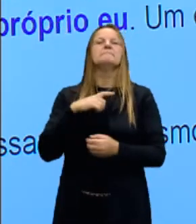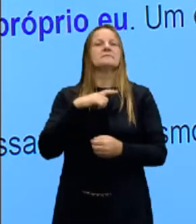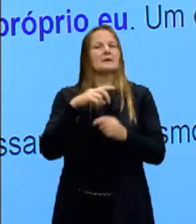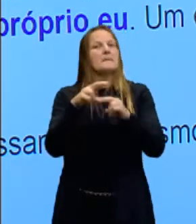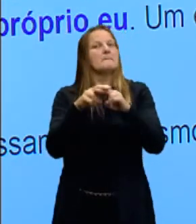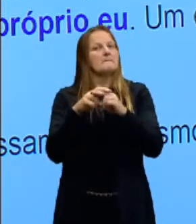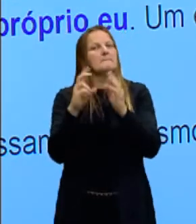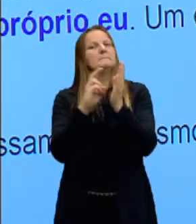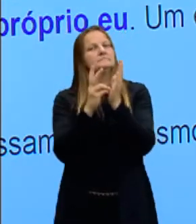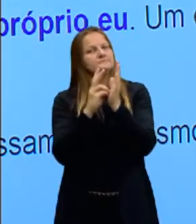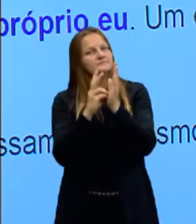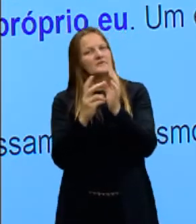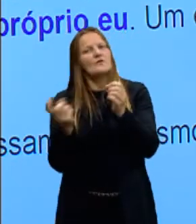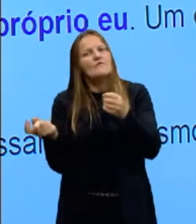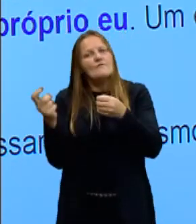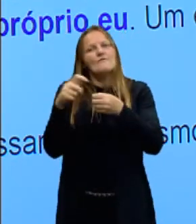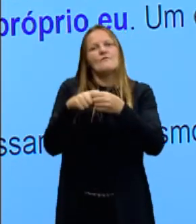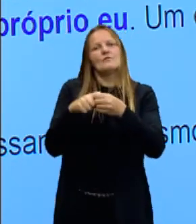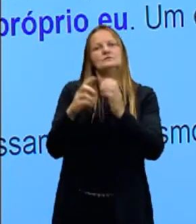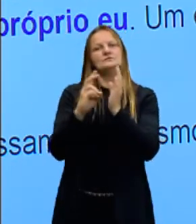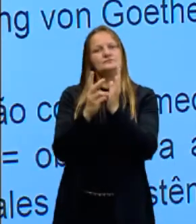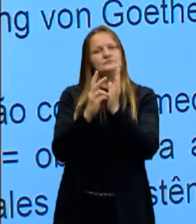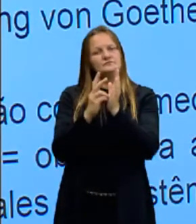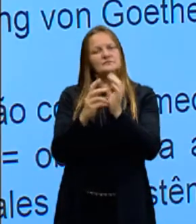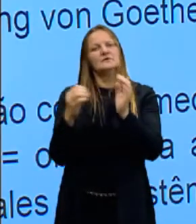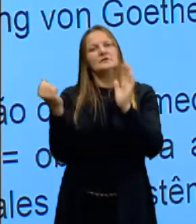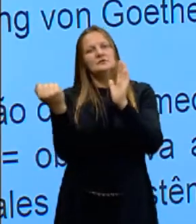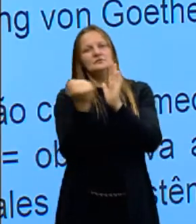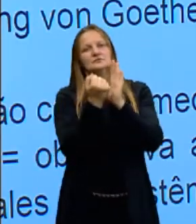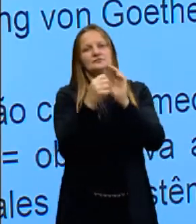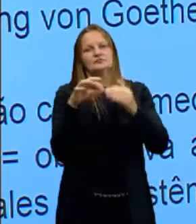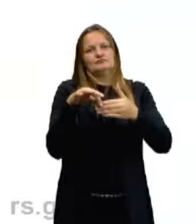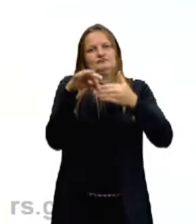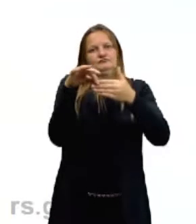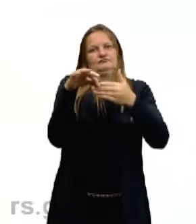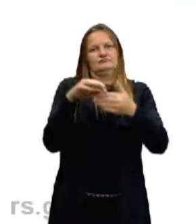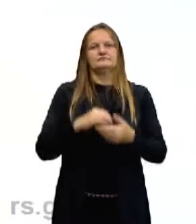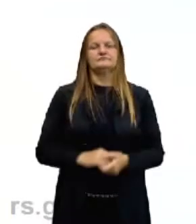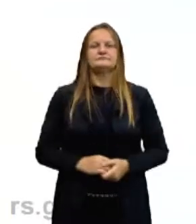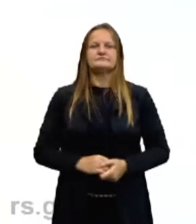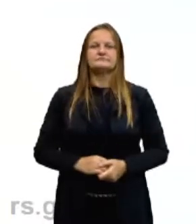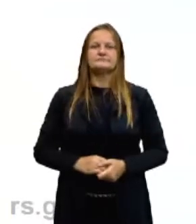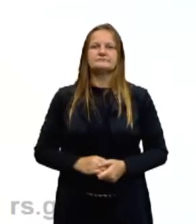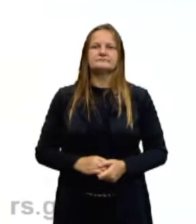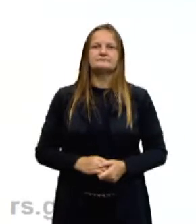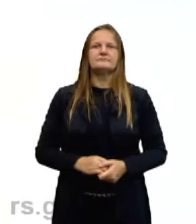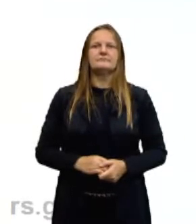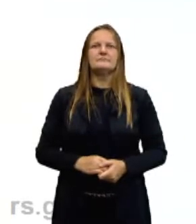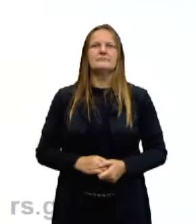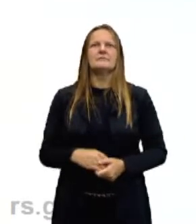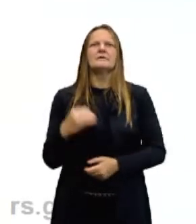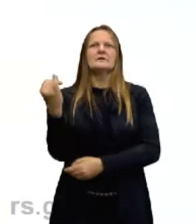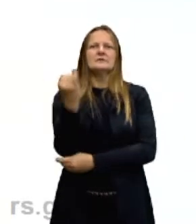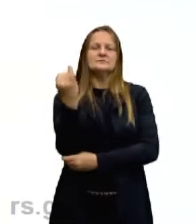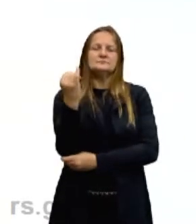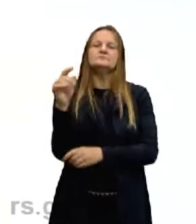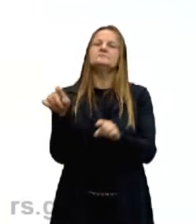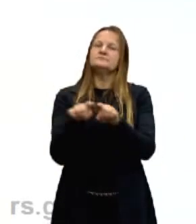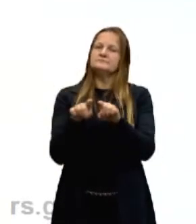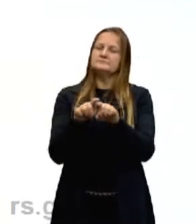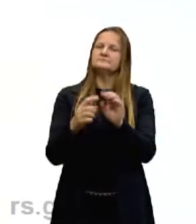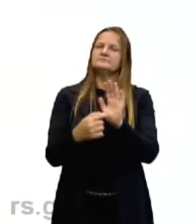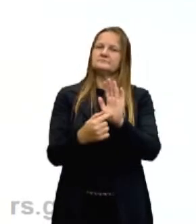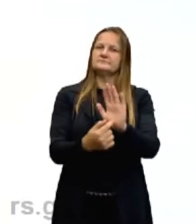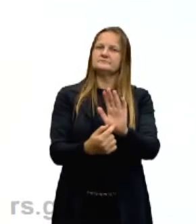né do cara voltando para o índio aqui como identidade do Herói tá outra questão importante tá